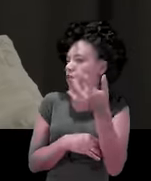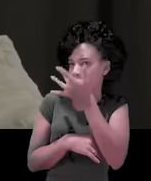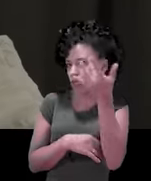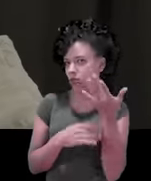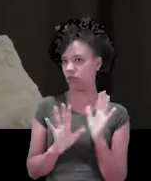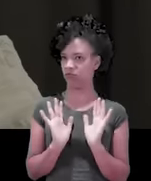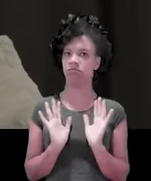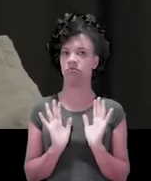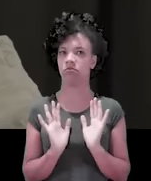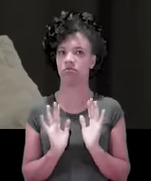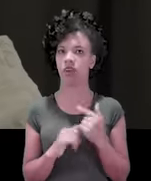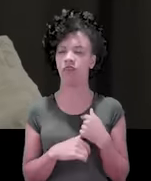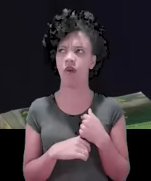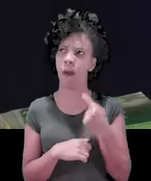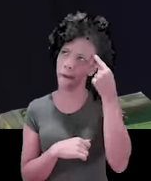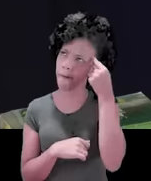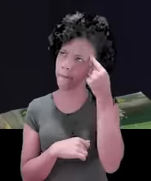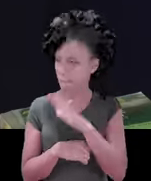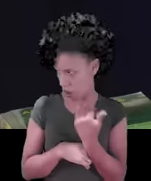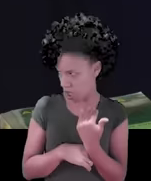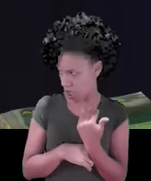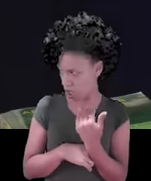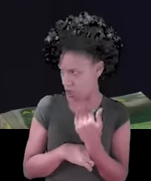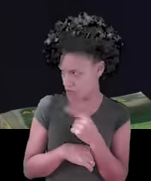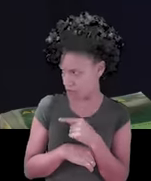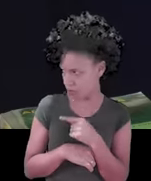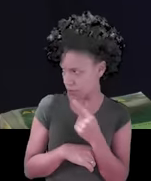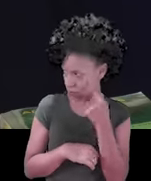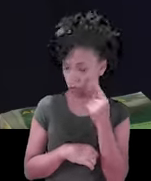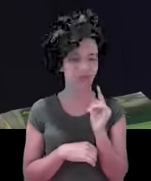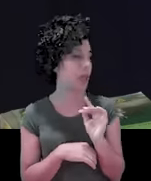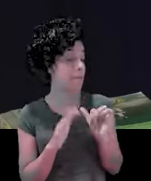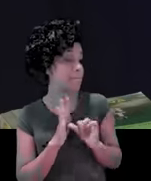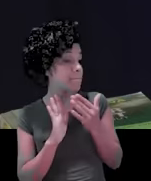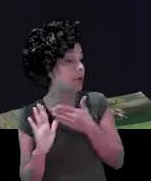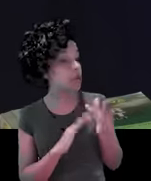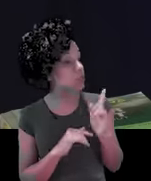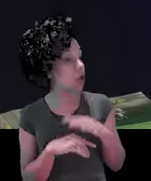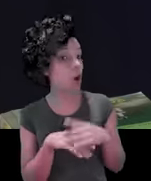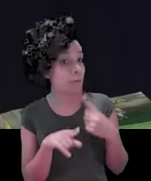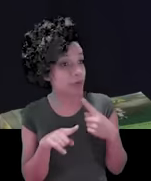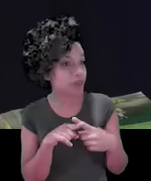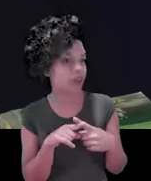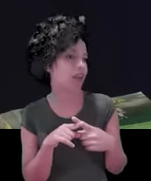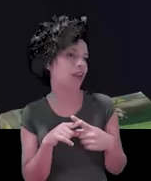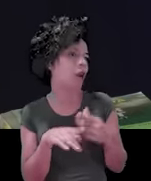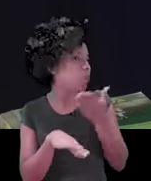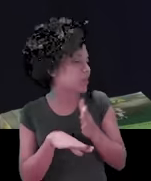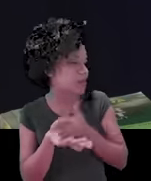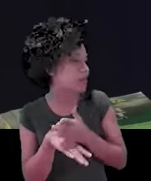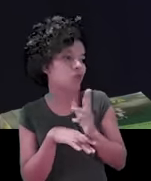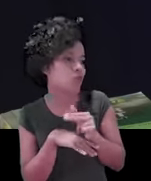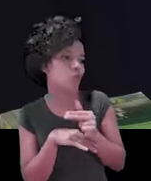cara que você pensou assim eu vou morrer aquela no primeiro momento não pelo menos não porque a gente é muito condicionada não tô está dessa